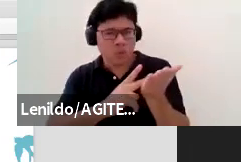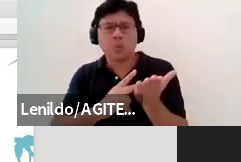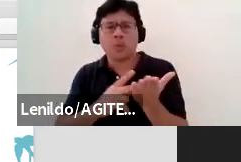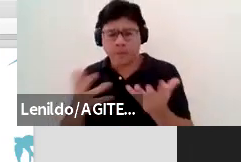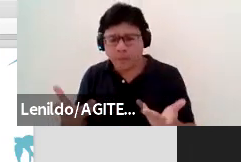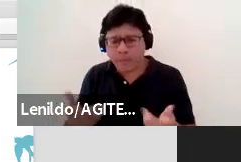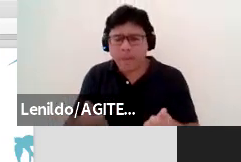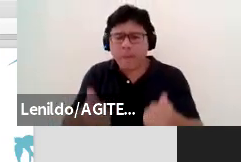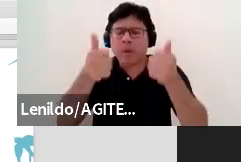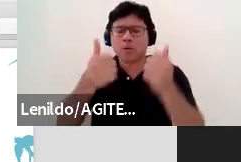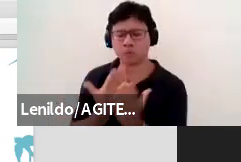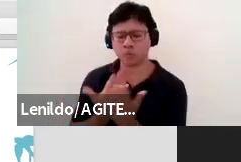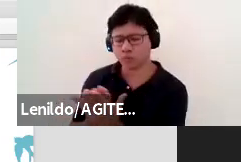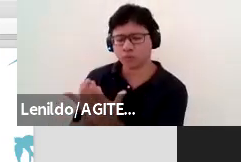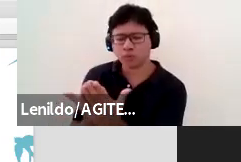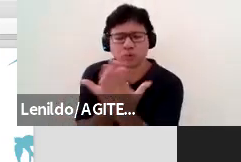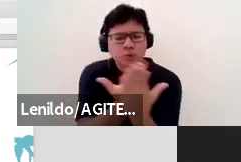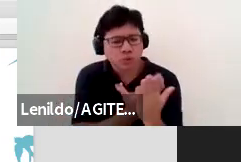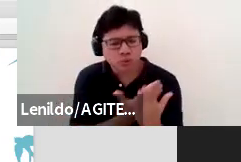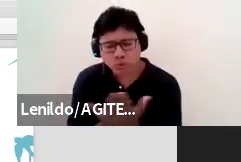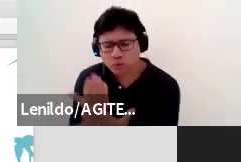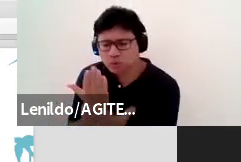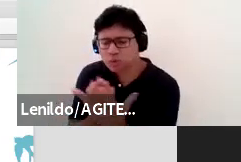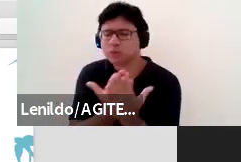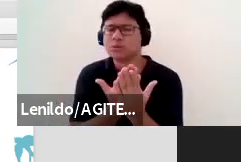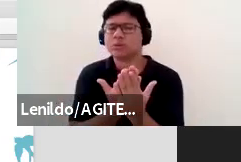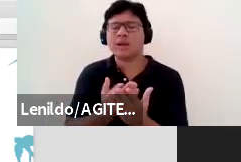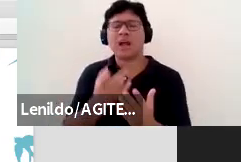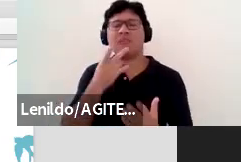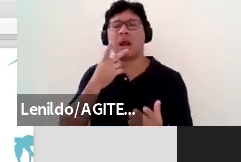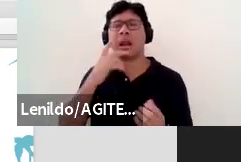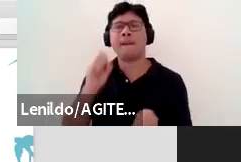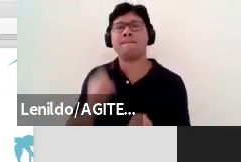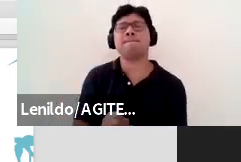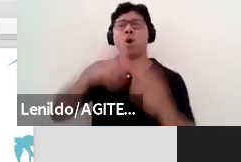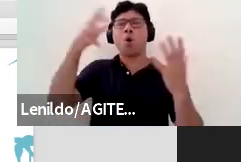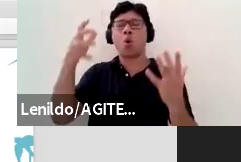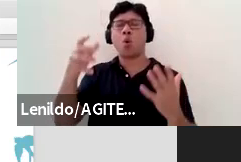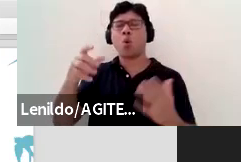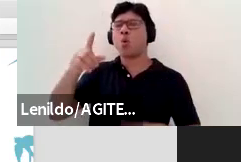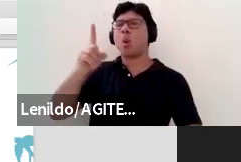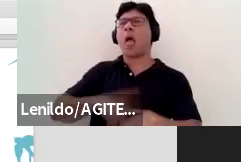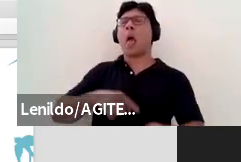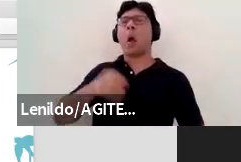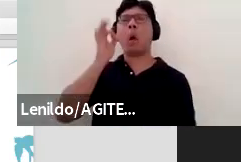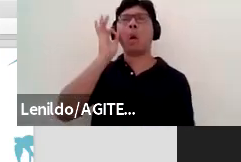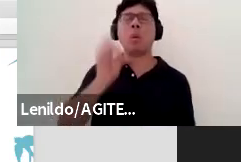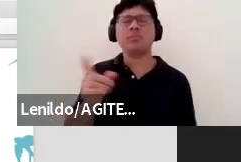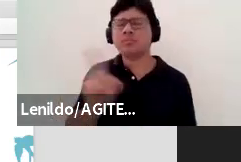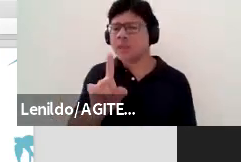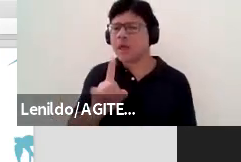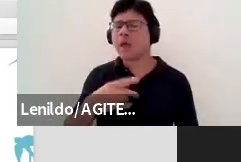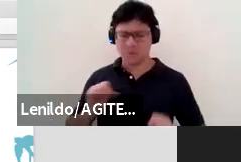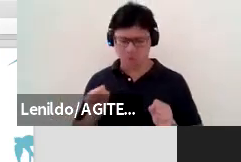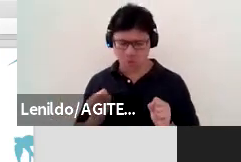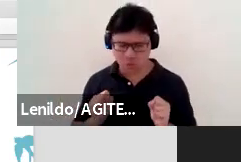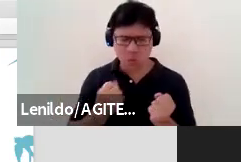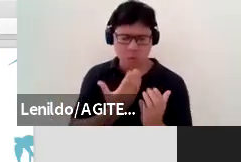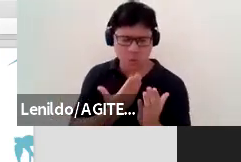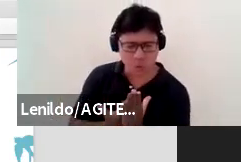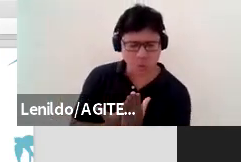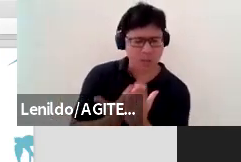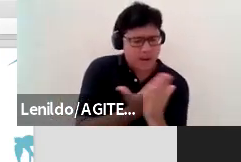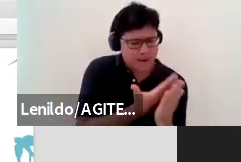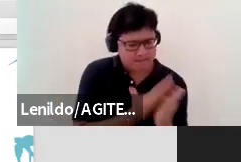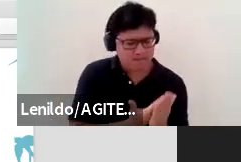e do estudo, né? A gente sempre fala, não existe milagre, né? É tudo feito com muito estudo e solidez.